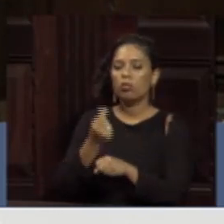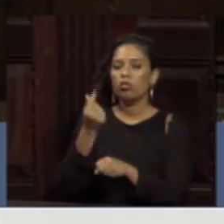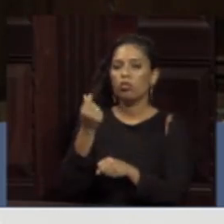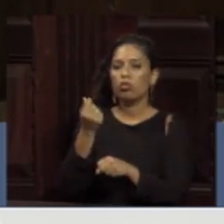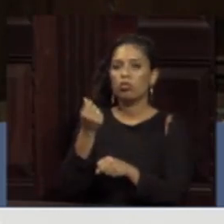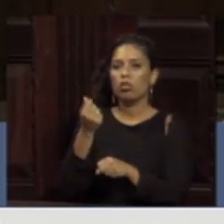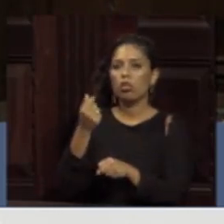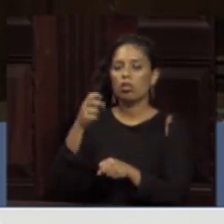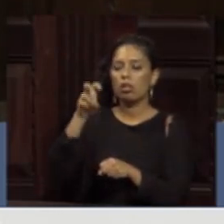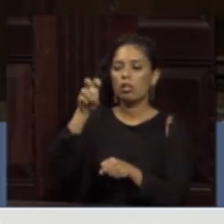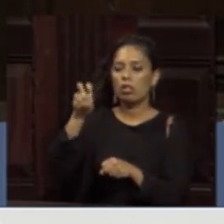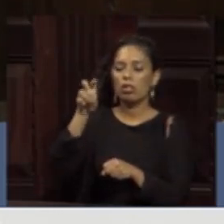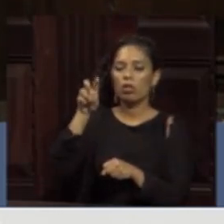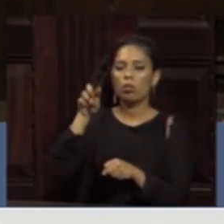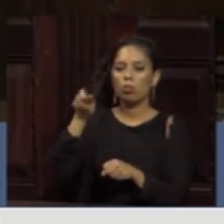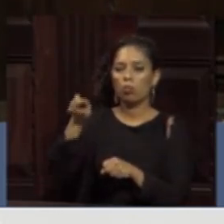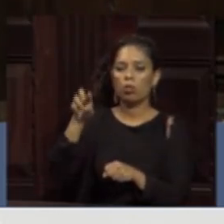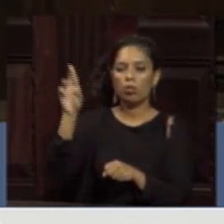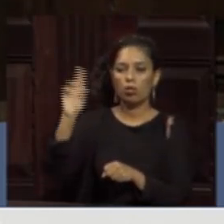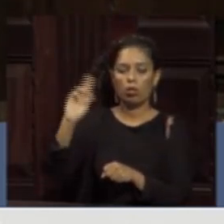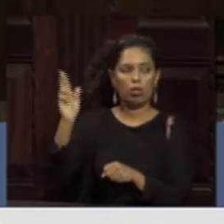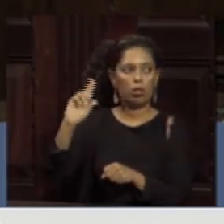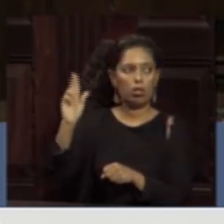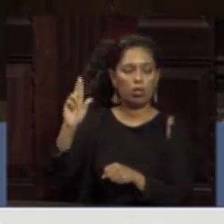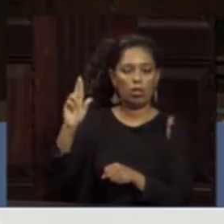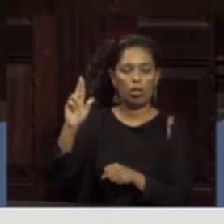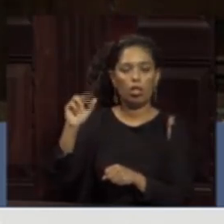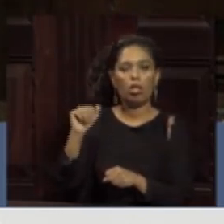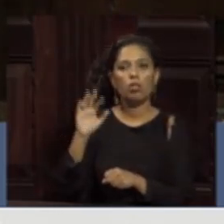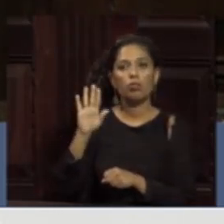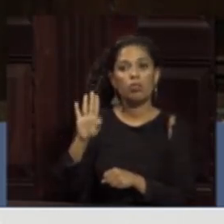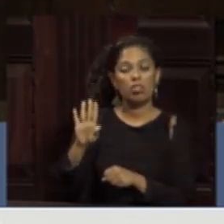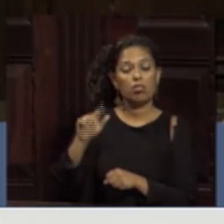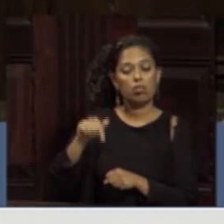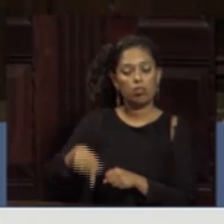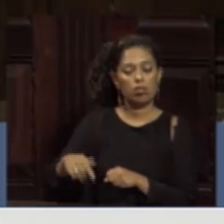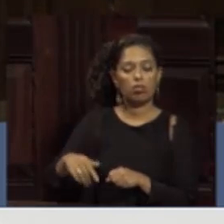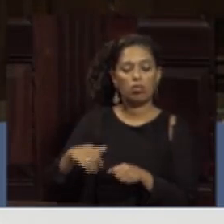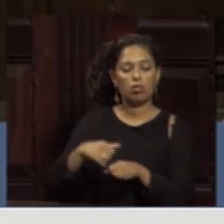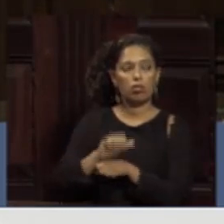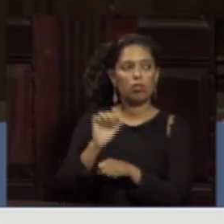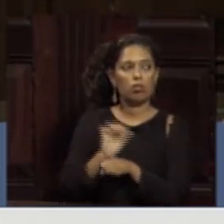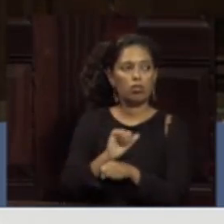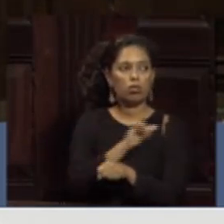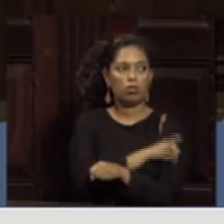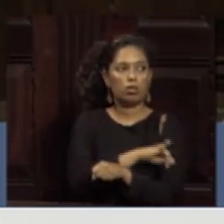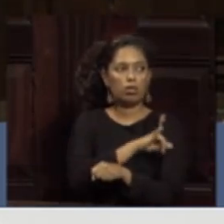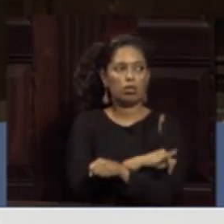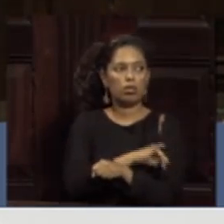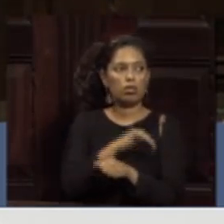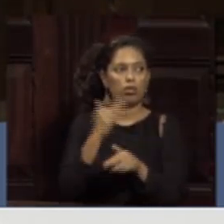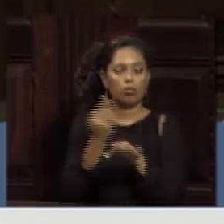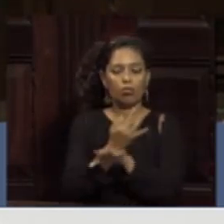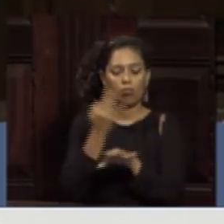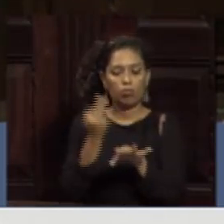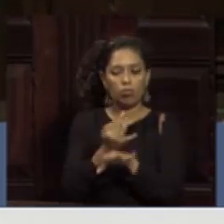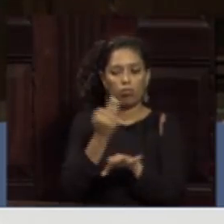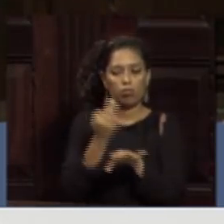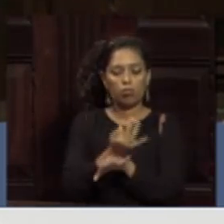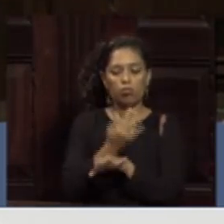E aqui houve alguma resistência quando nós os